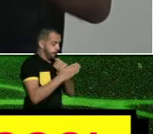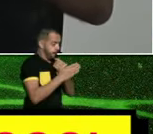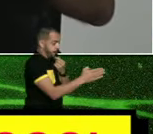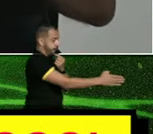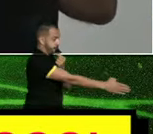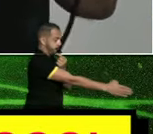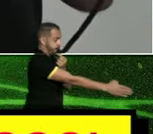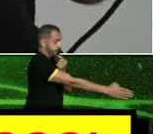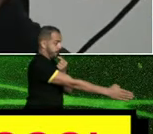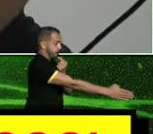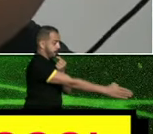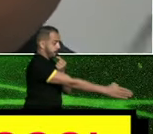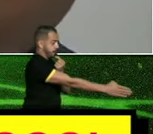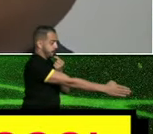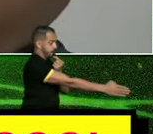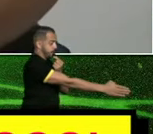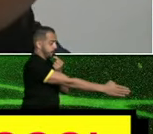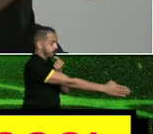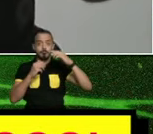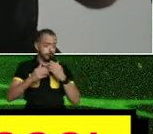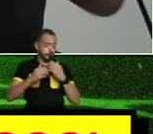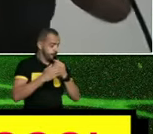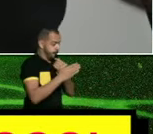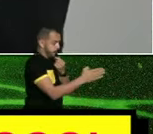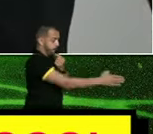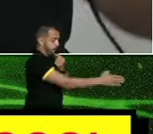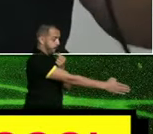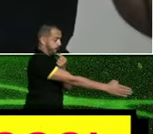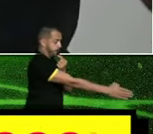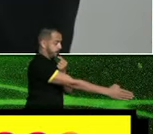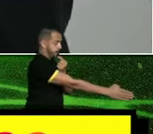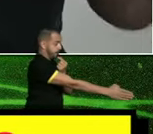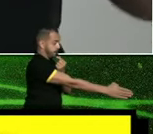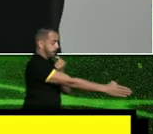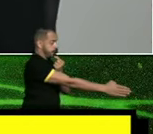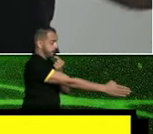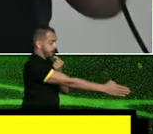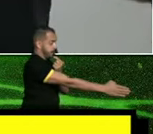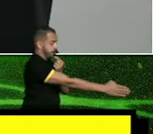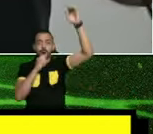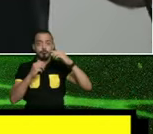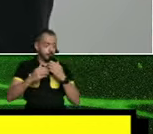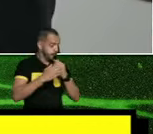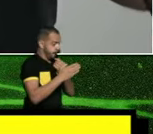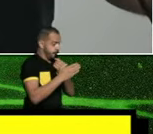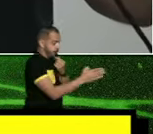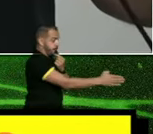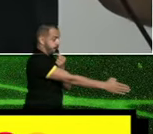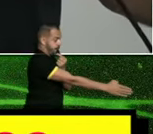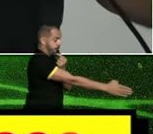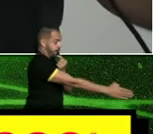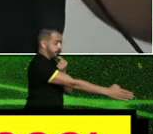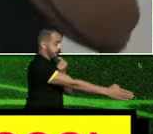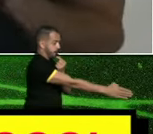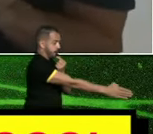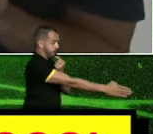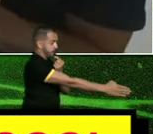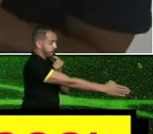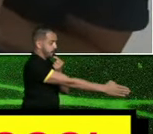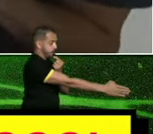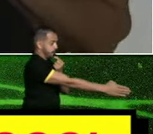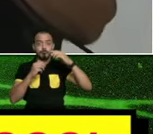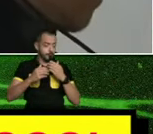crir vamos vamos Cruz zerão cabuloso